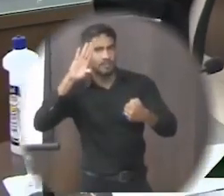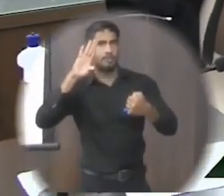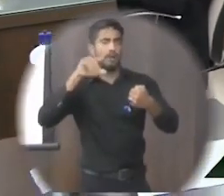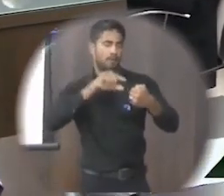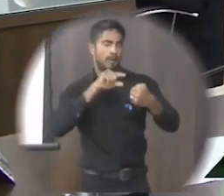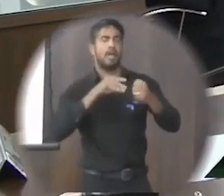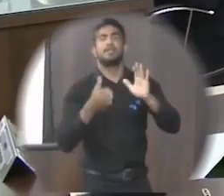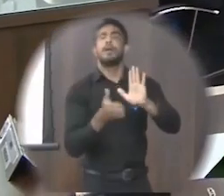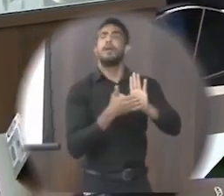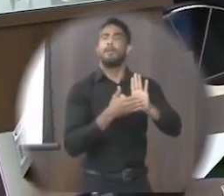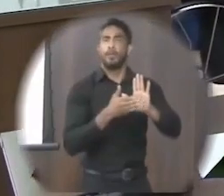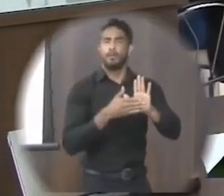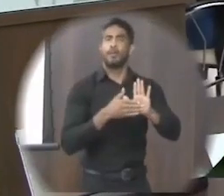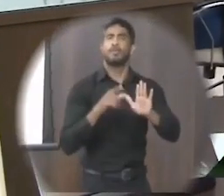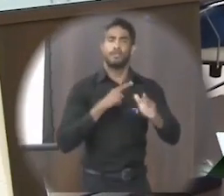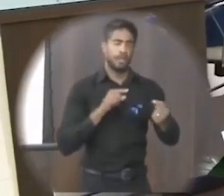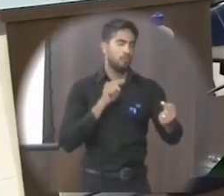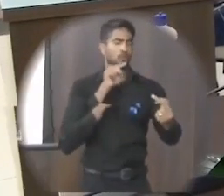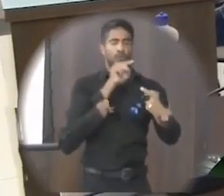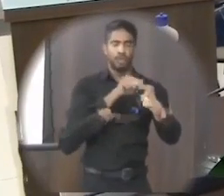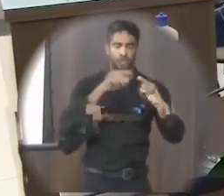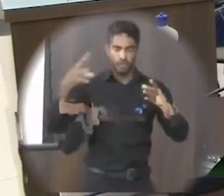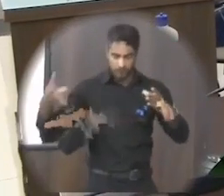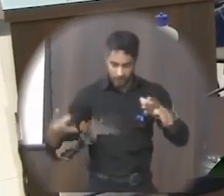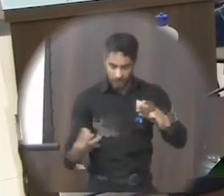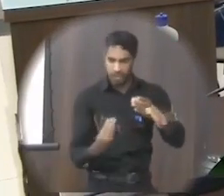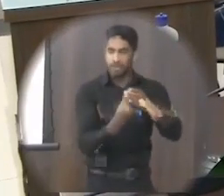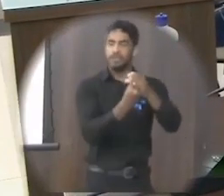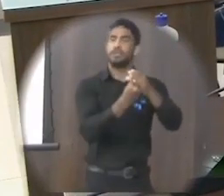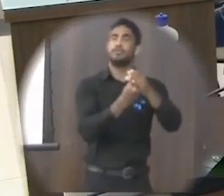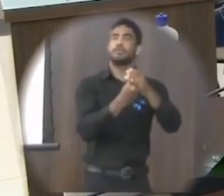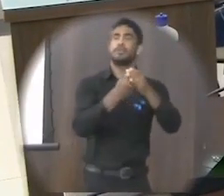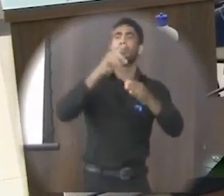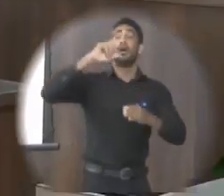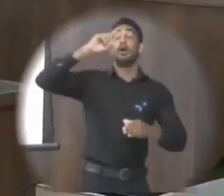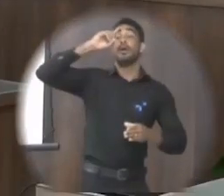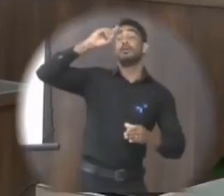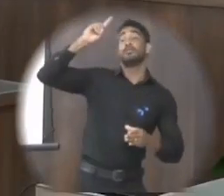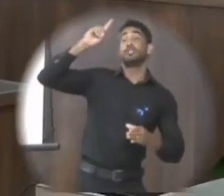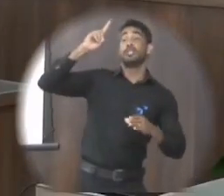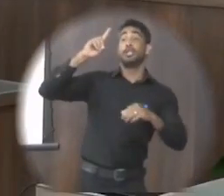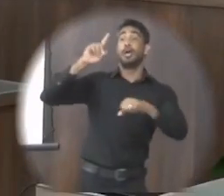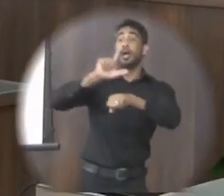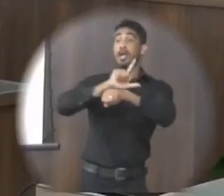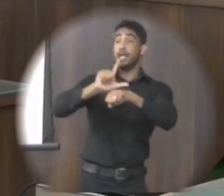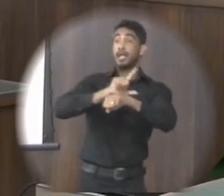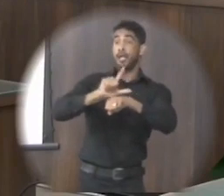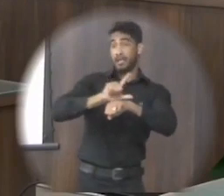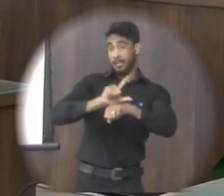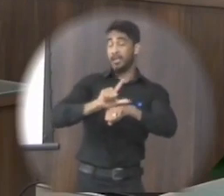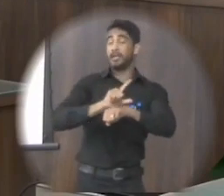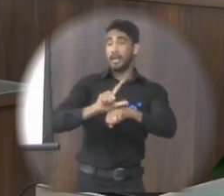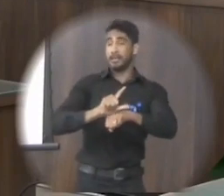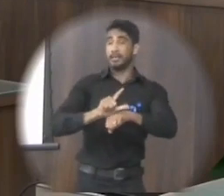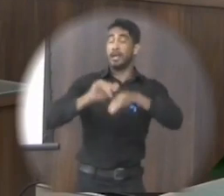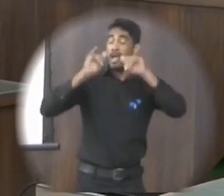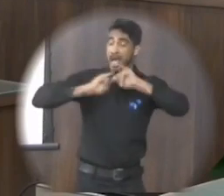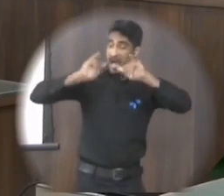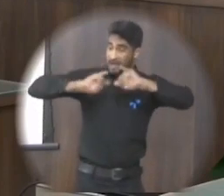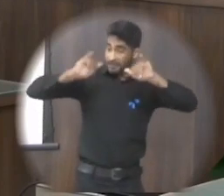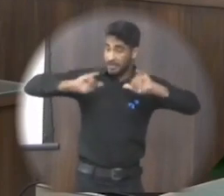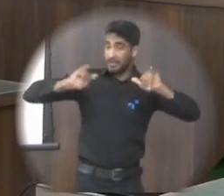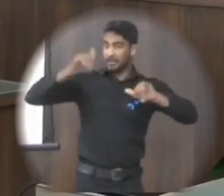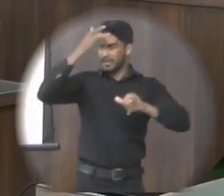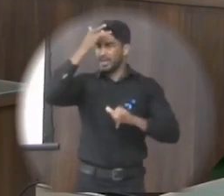presente proposição tem como objetivo instituir a campanha Junho Violeta na luta contra a violência à população idosa. A campanha